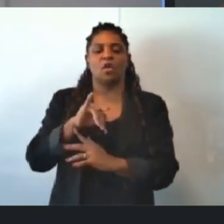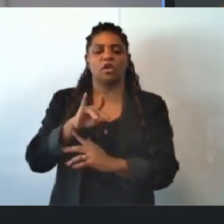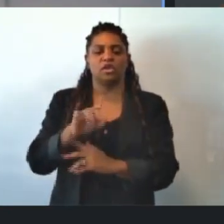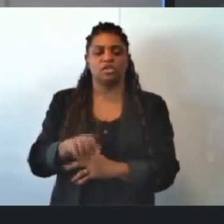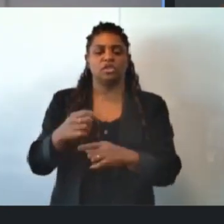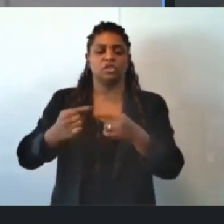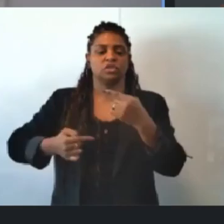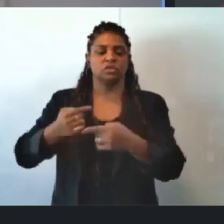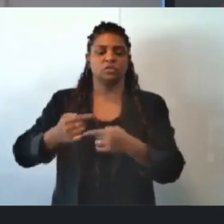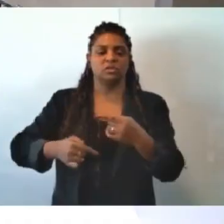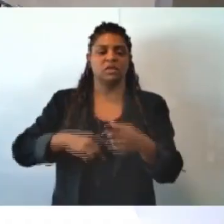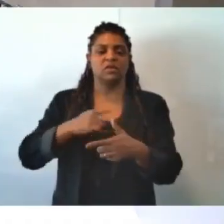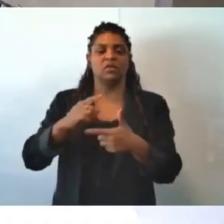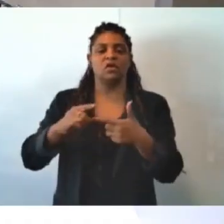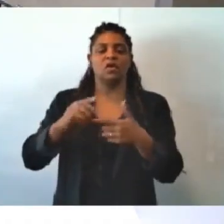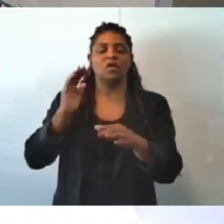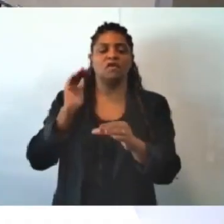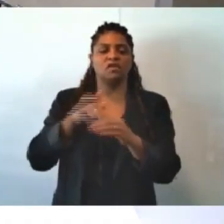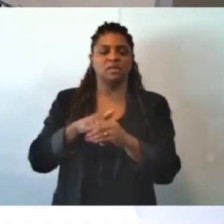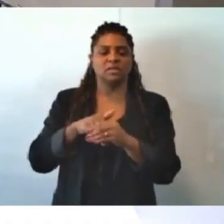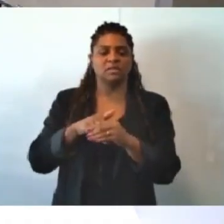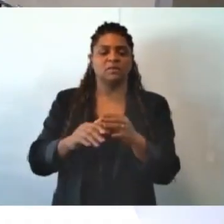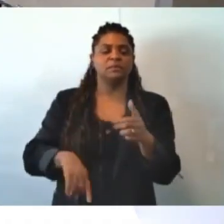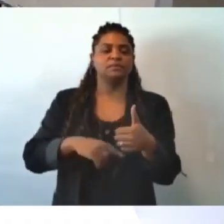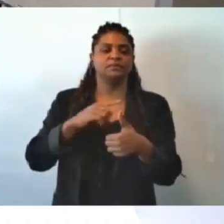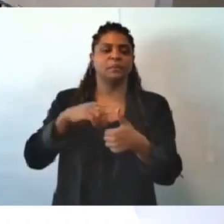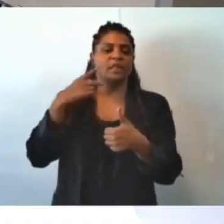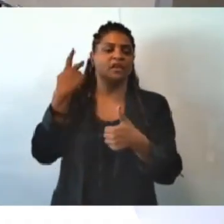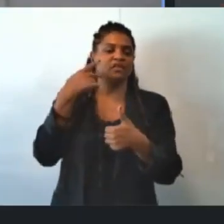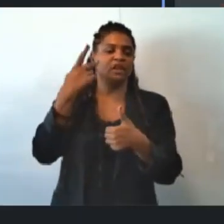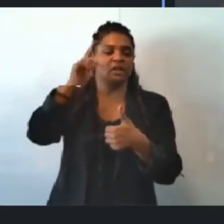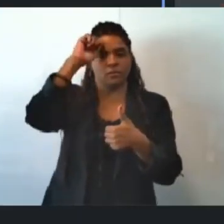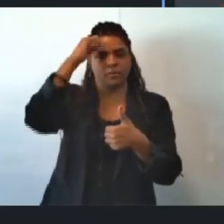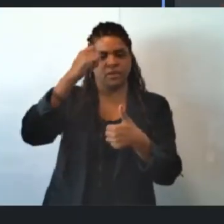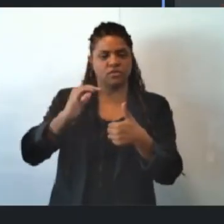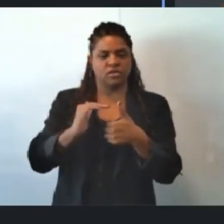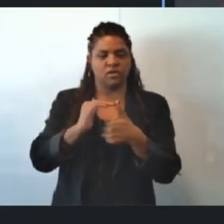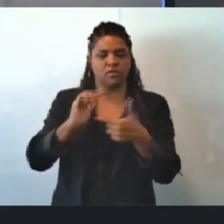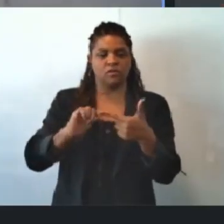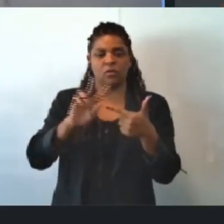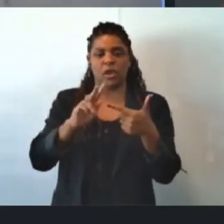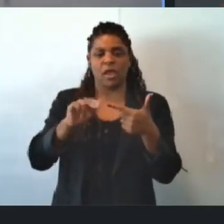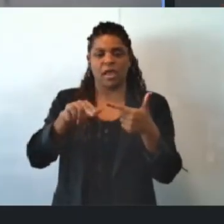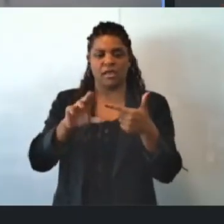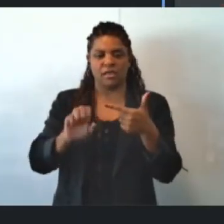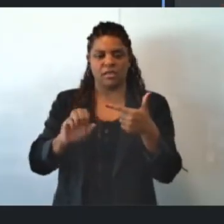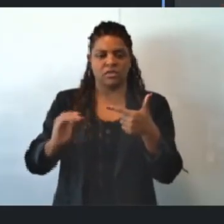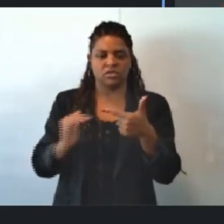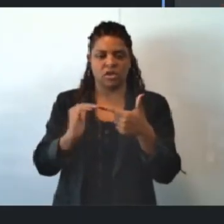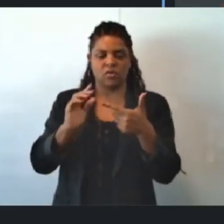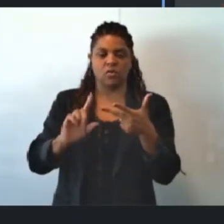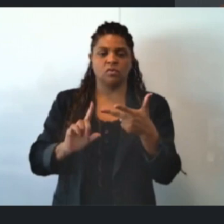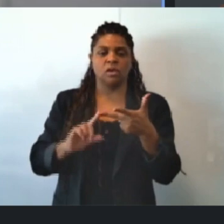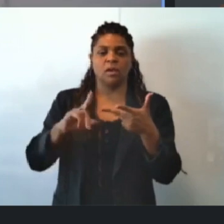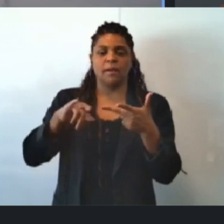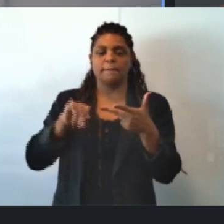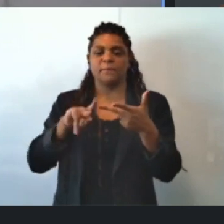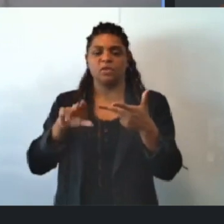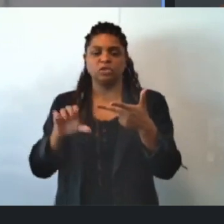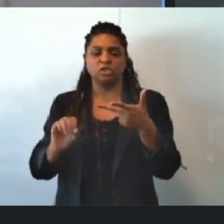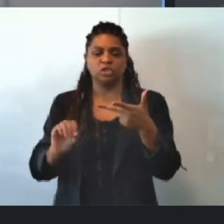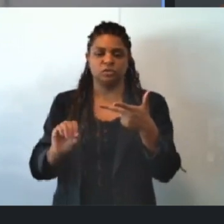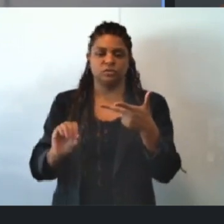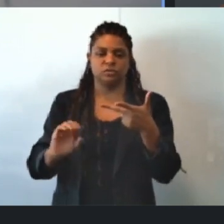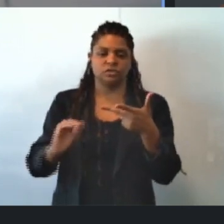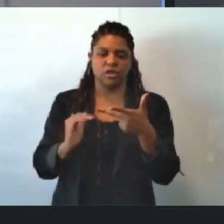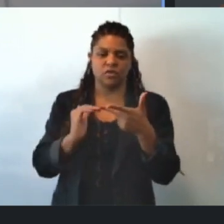vota o vereador Preto? De acordo. Henrique Braga? De acordo. E o Tio Figueiredo? De acordo. Eu também estou de